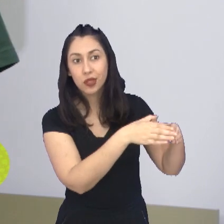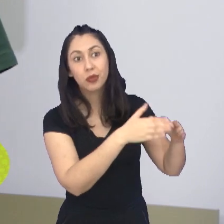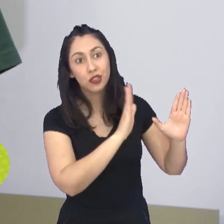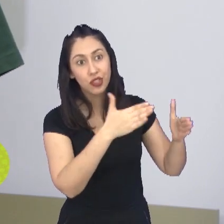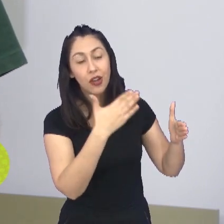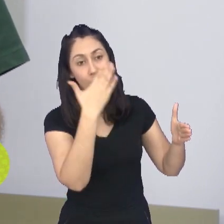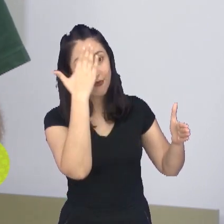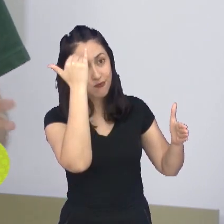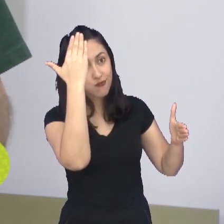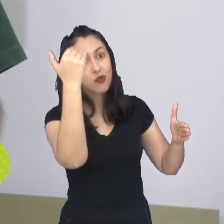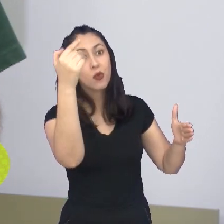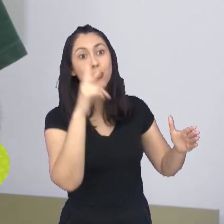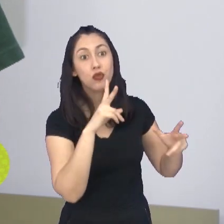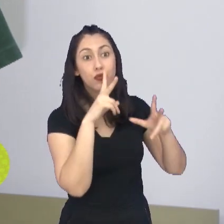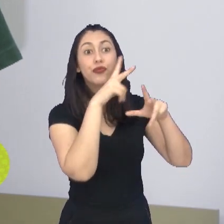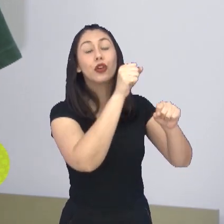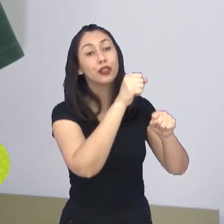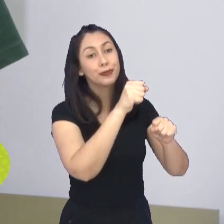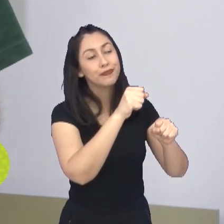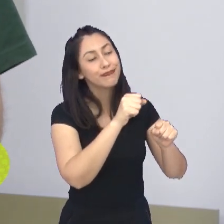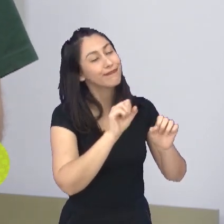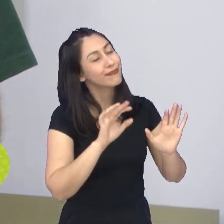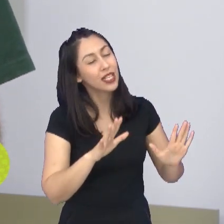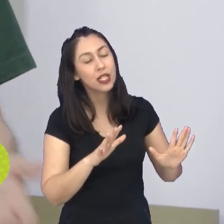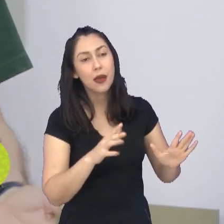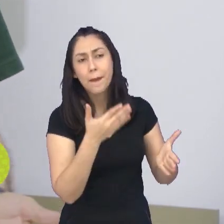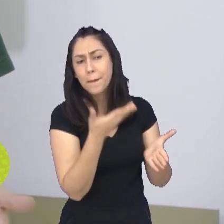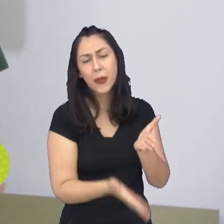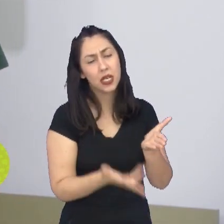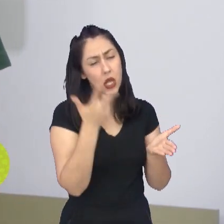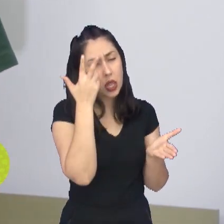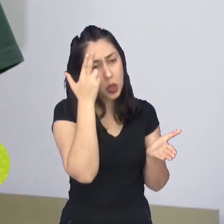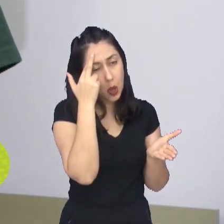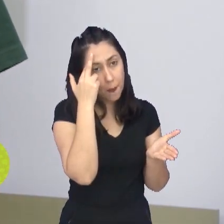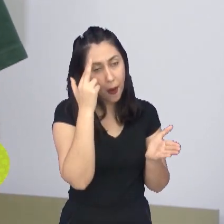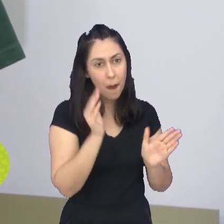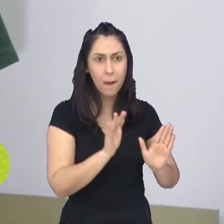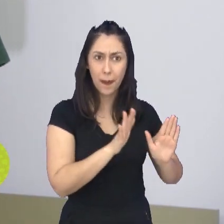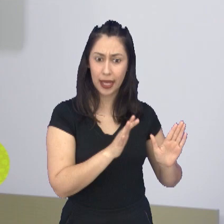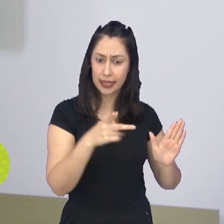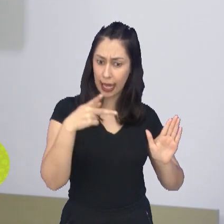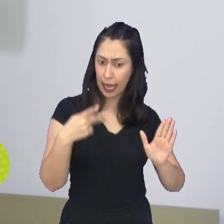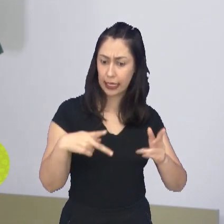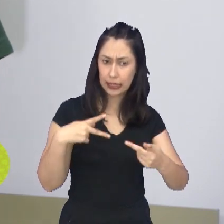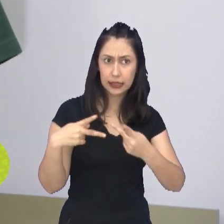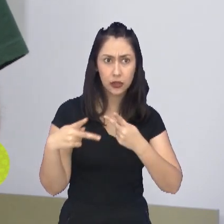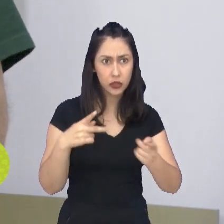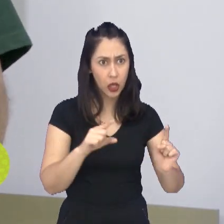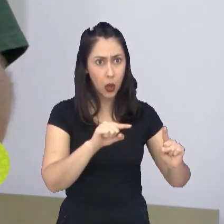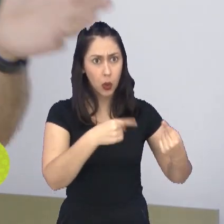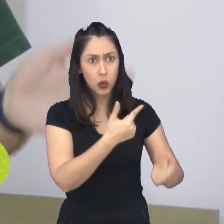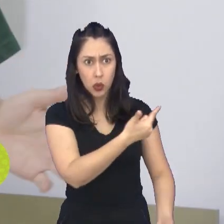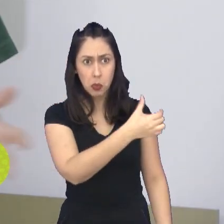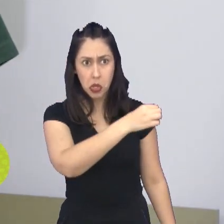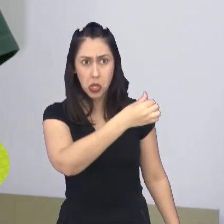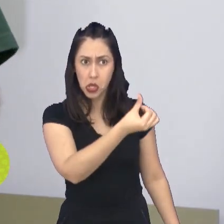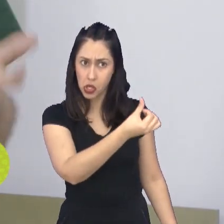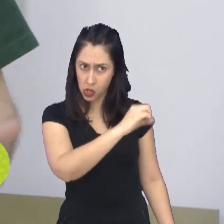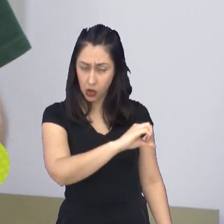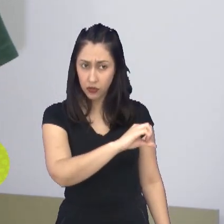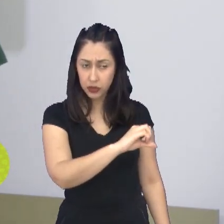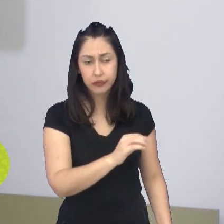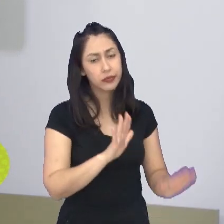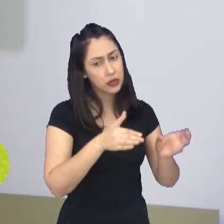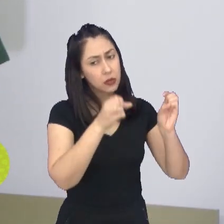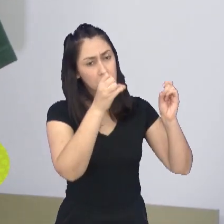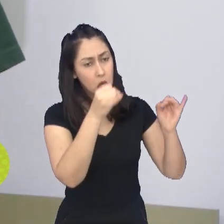nacional. Então, assim, a derrota era esperado, mas em casa contra o Pinheiros, apesar de ter, como a gente disse,